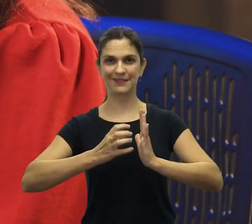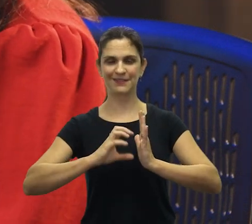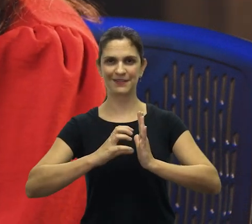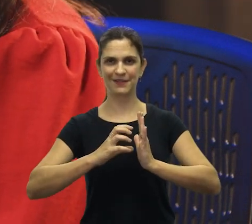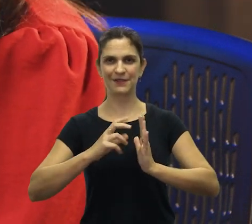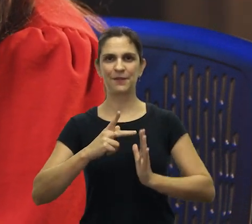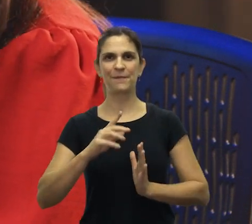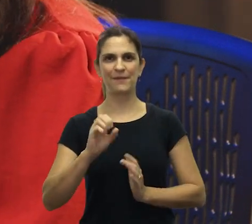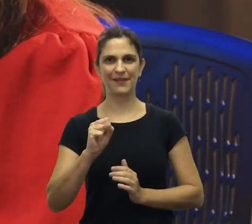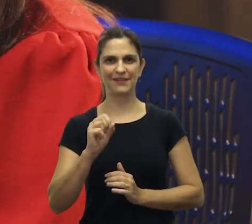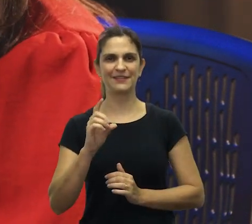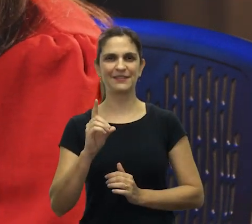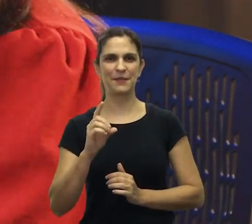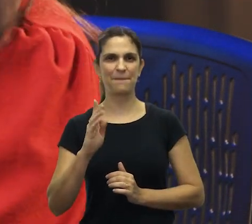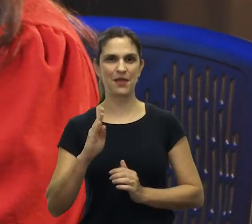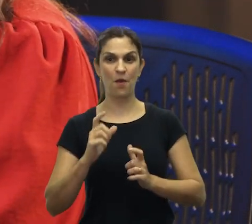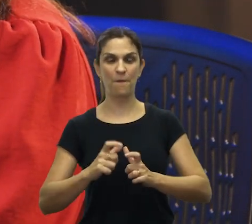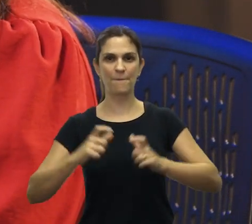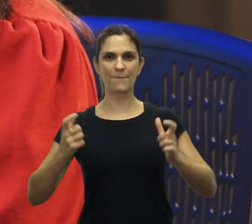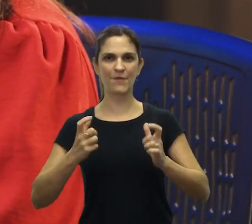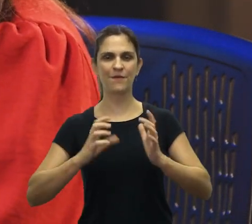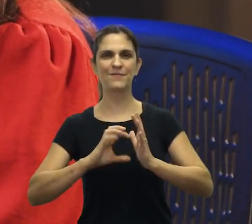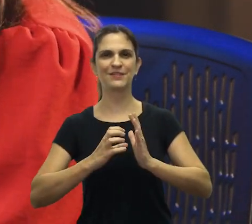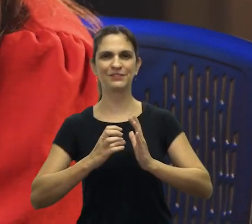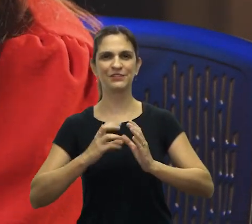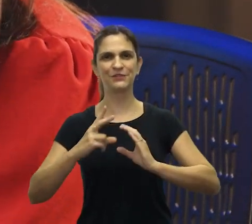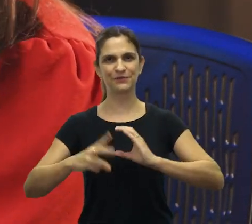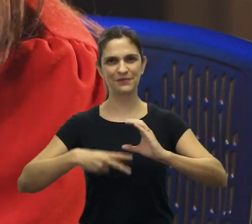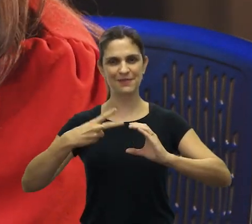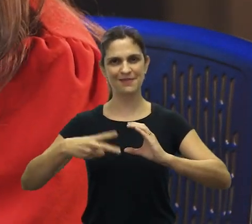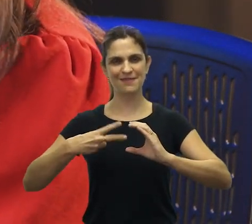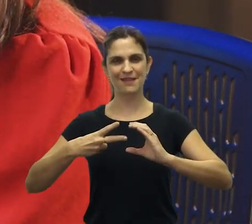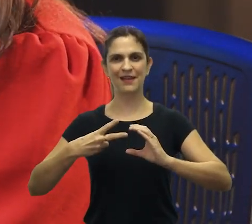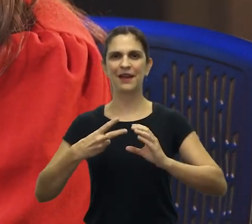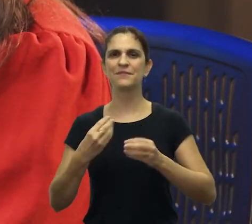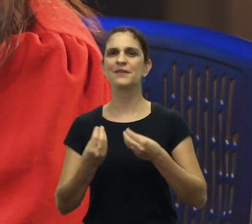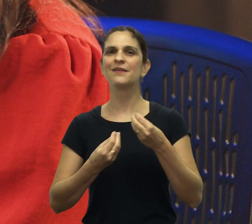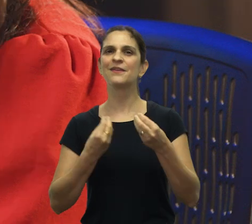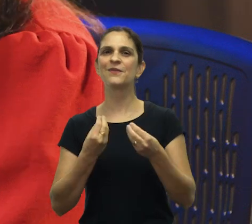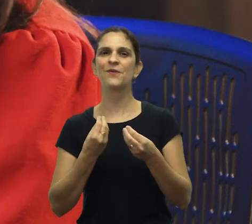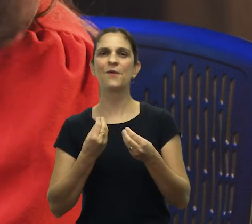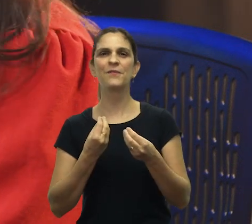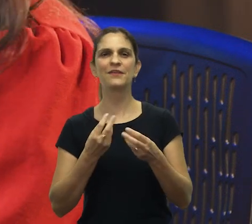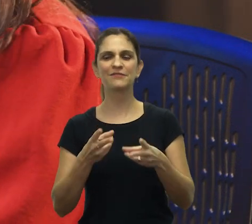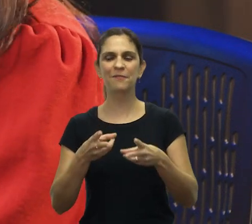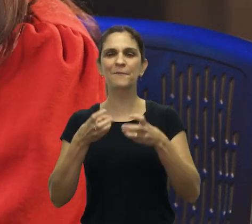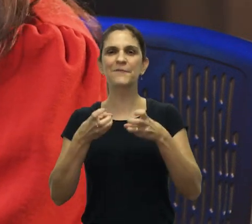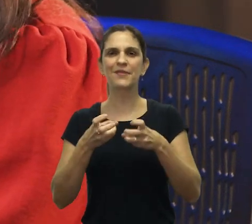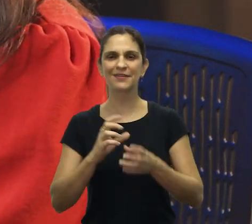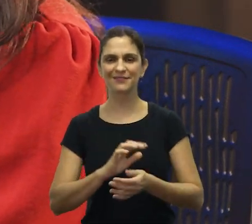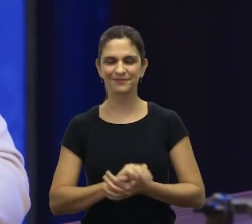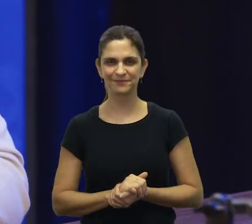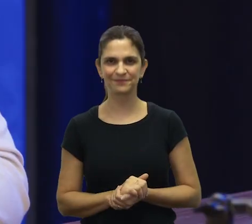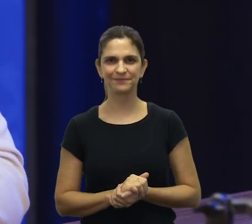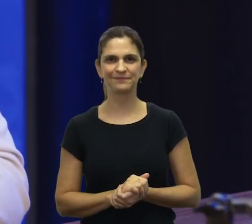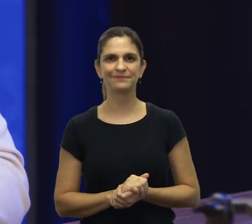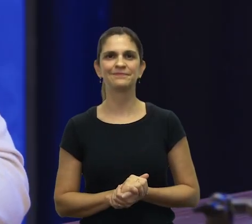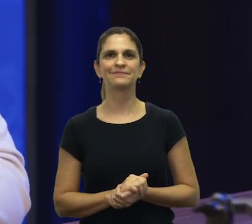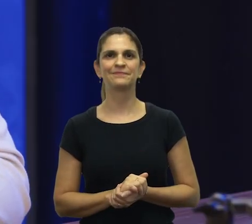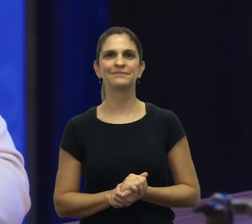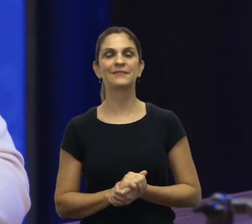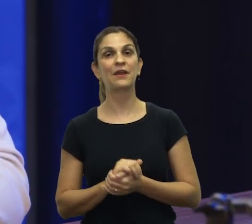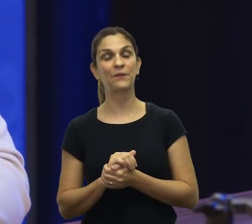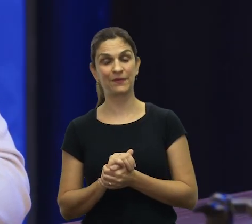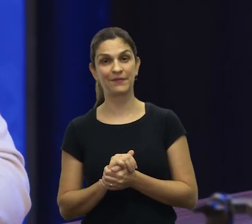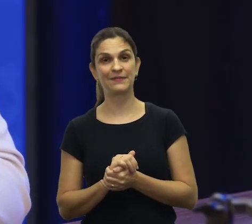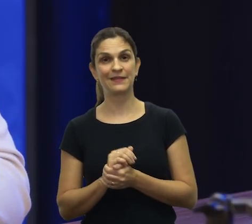do PSDB, a maior bancada da Câmara hoje. Como que você encara isso na sua trajetória política? Daiane, quando eu